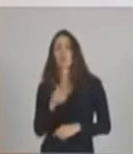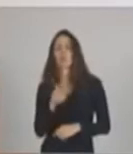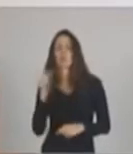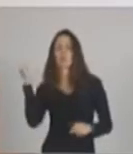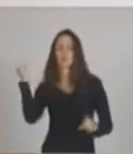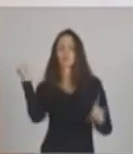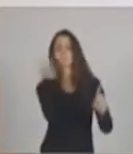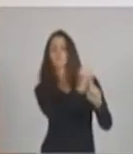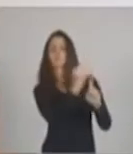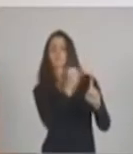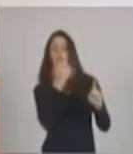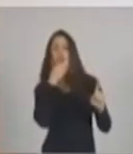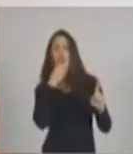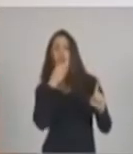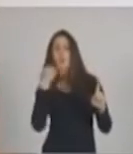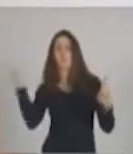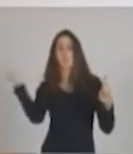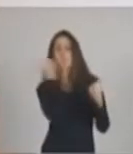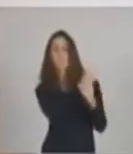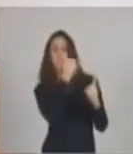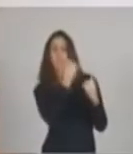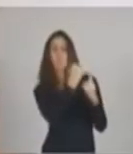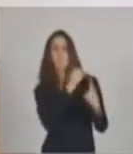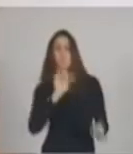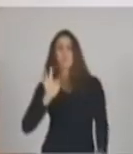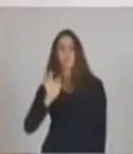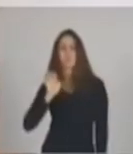um feminicídio, mais um feminicídio